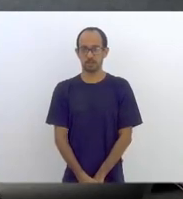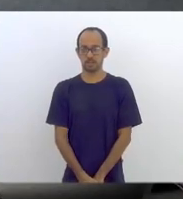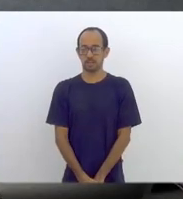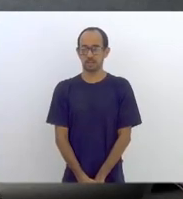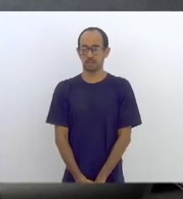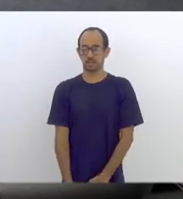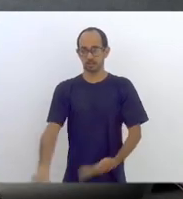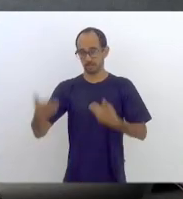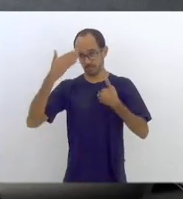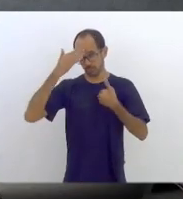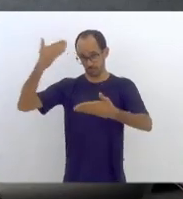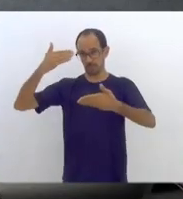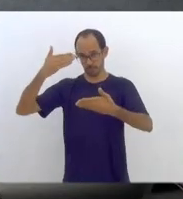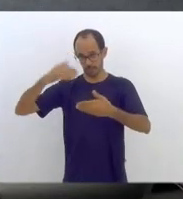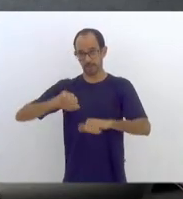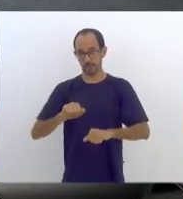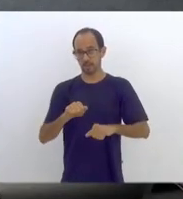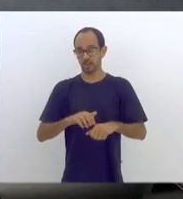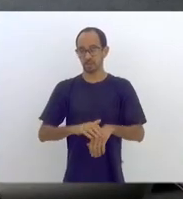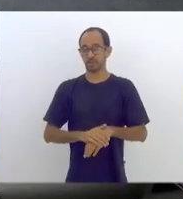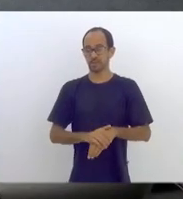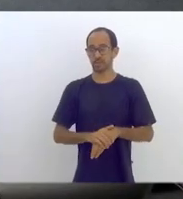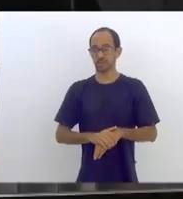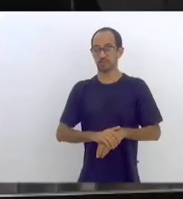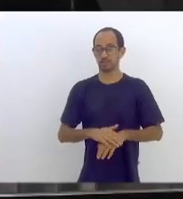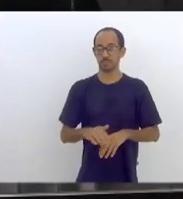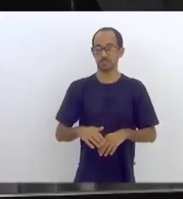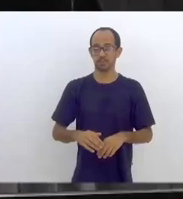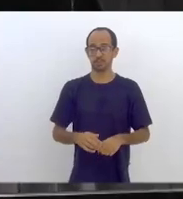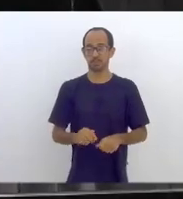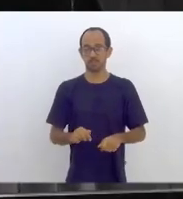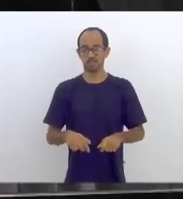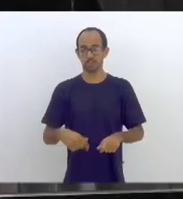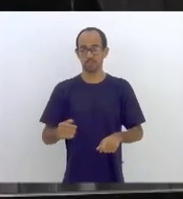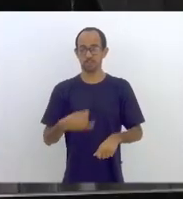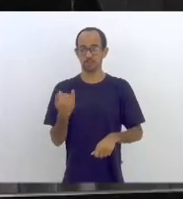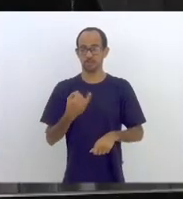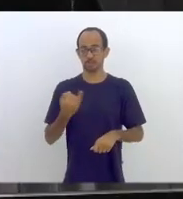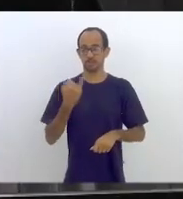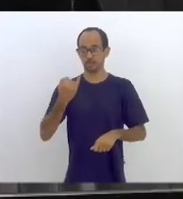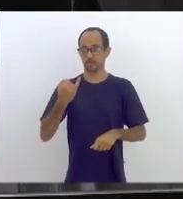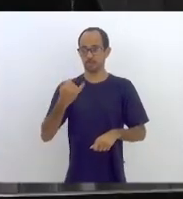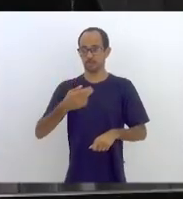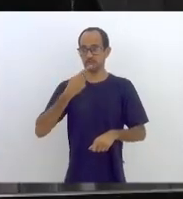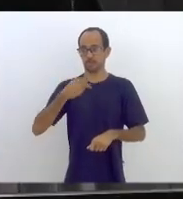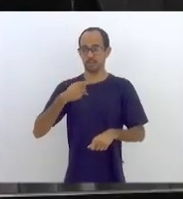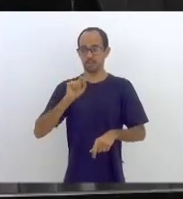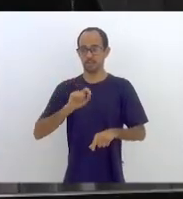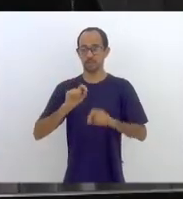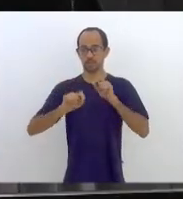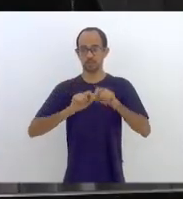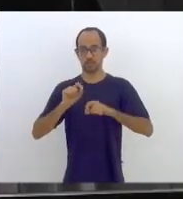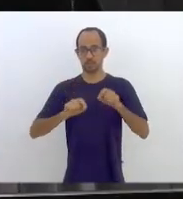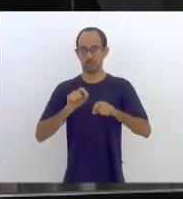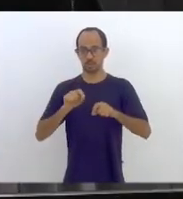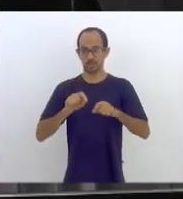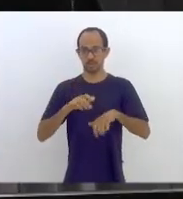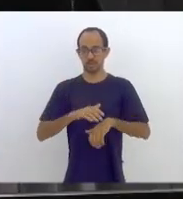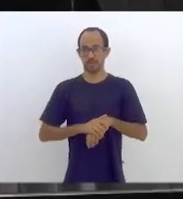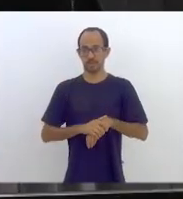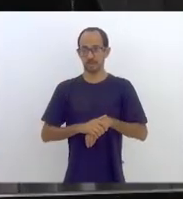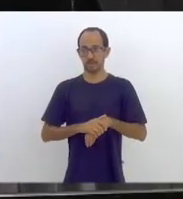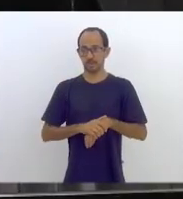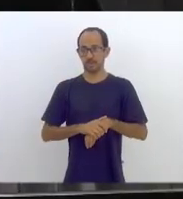muito obrigada senhora presidenta muito importante dizer comentava aqui com deputado que acabou de